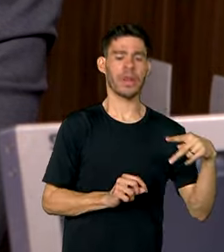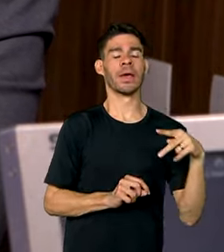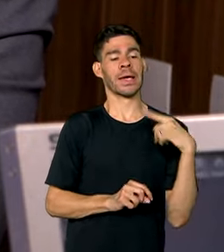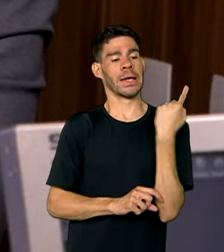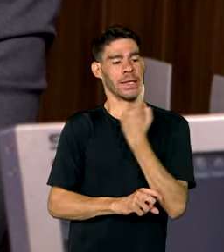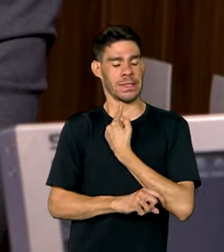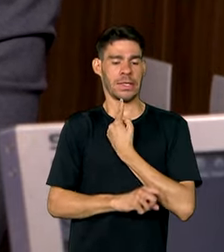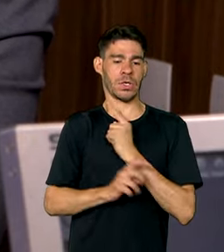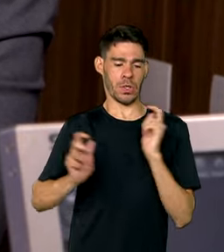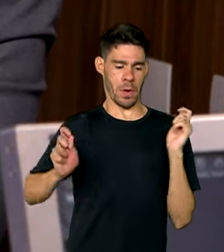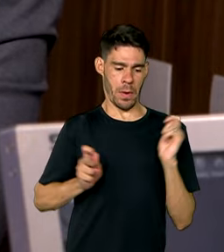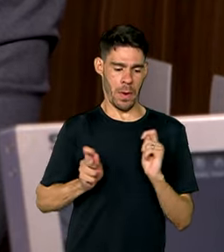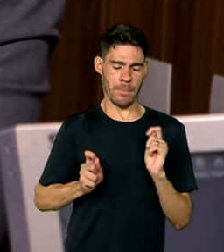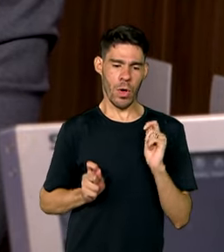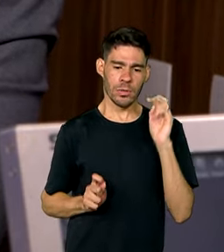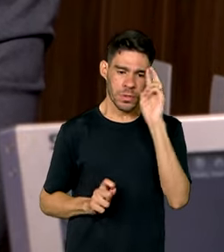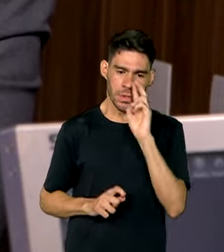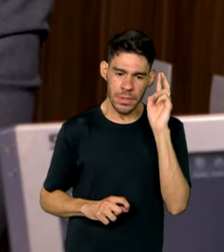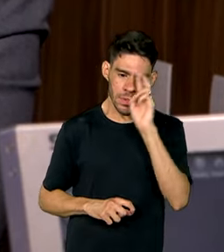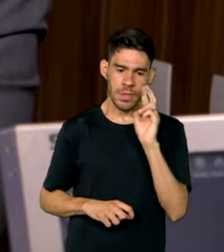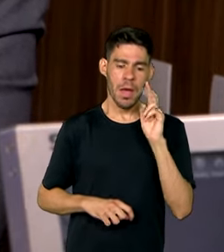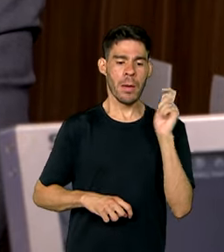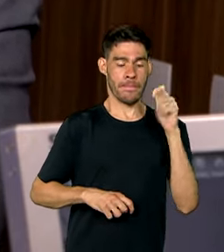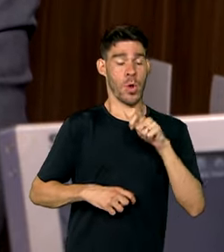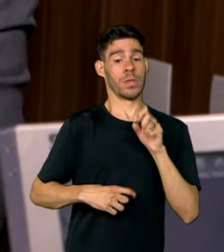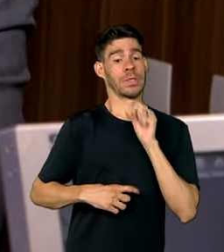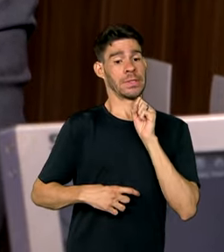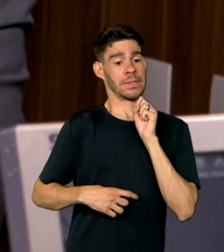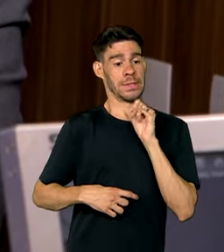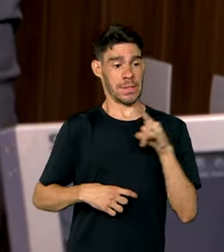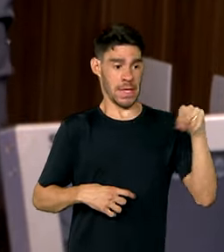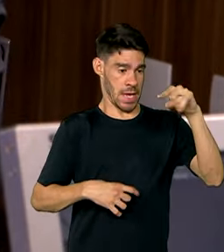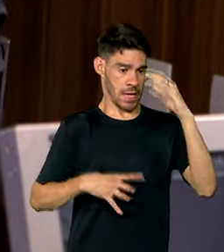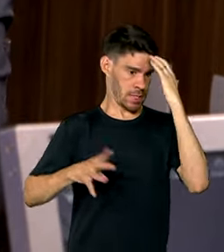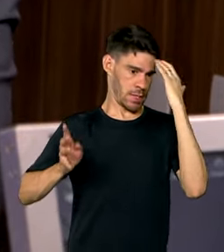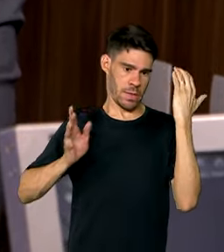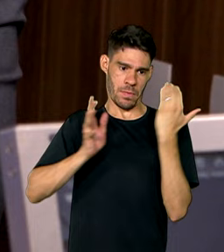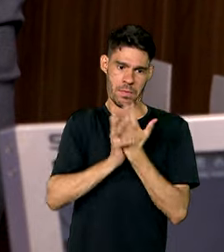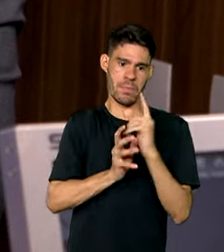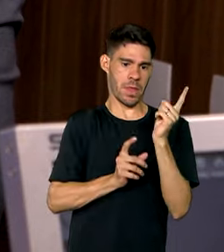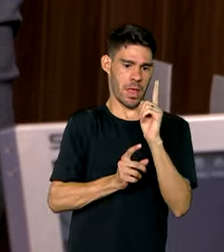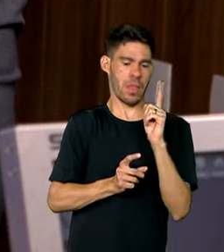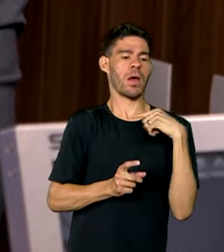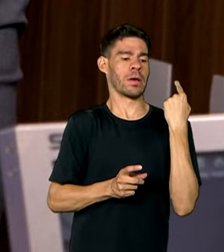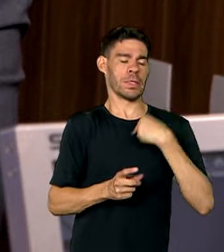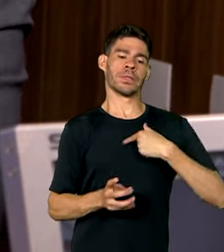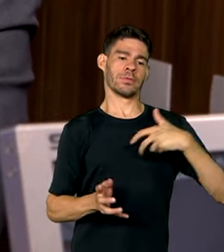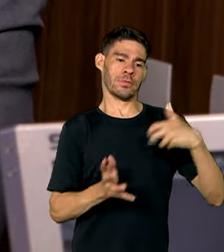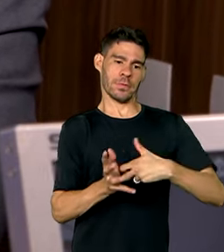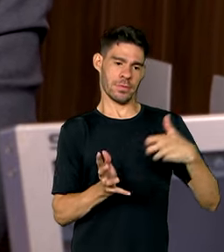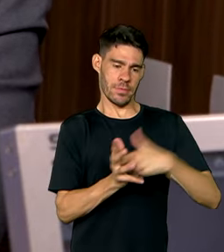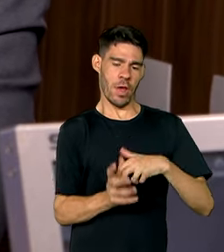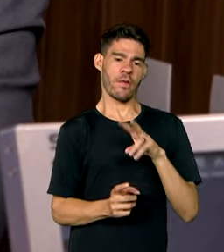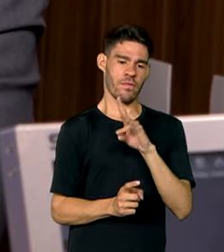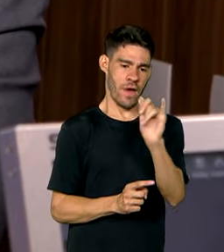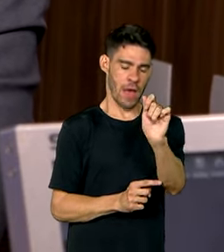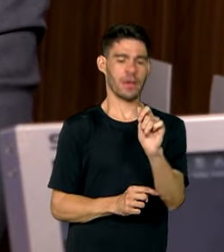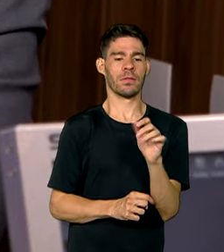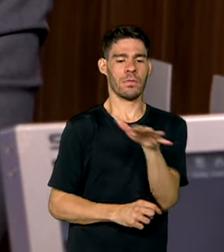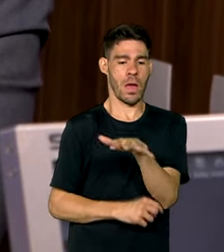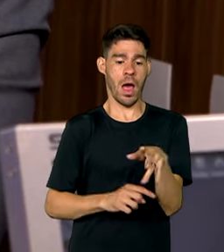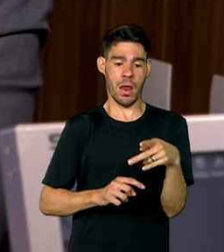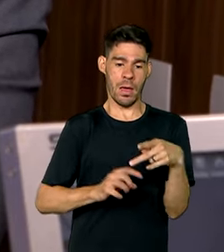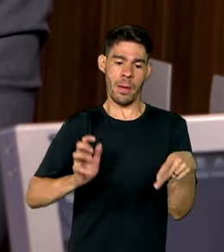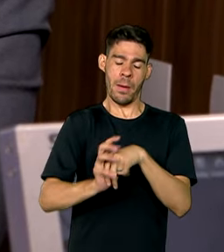gente tem o poder de monitorar, fiscalizar e, caso eles não venham a cumprir, nós iremos sancionar. Temos também uma área